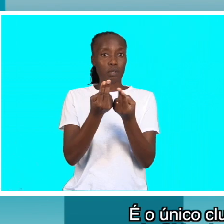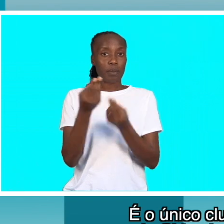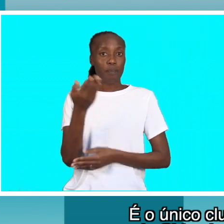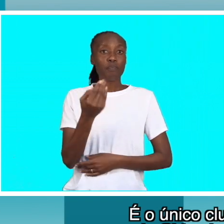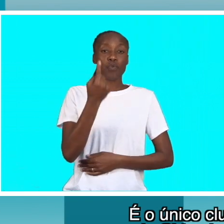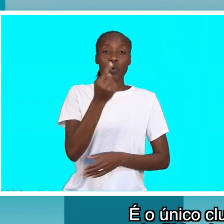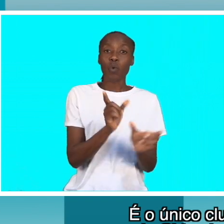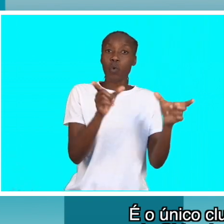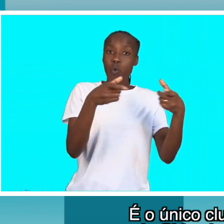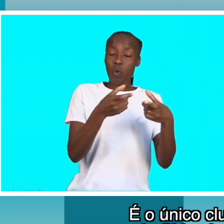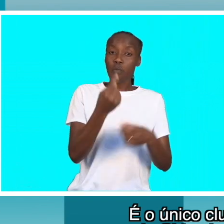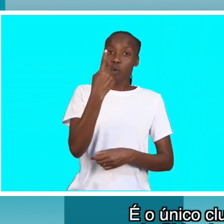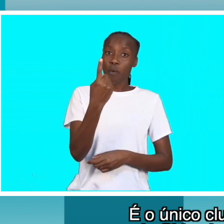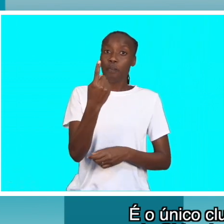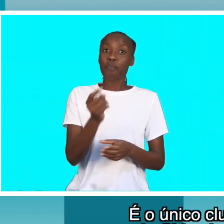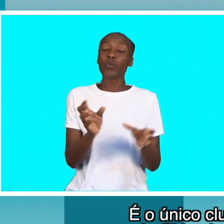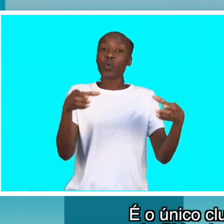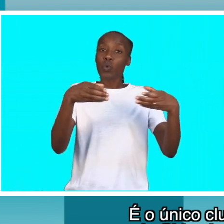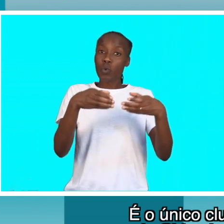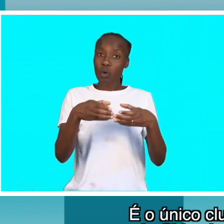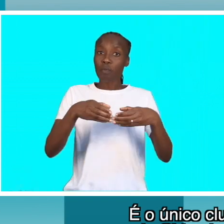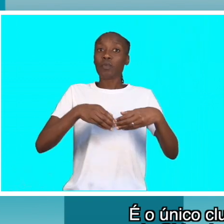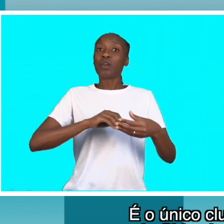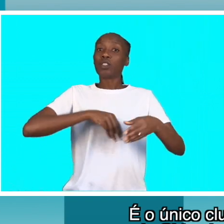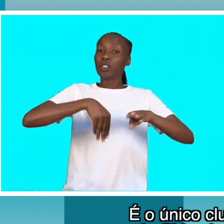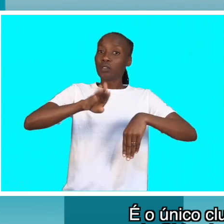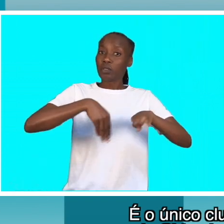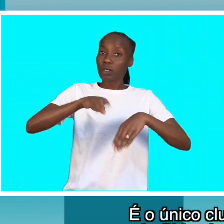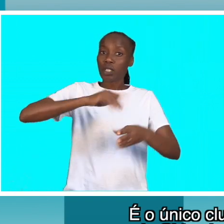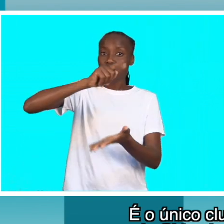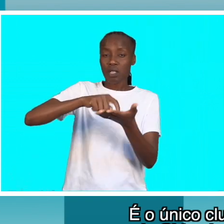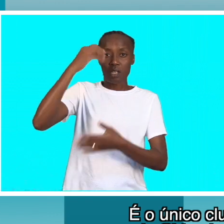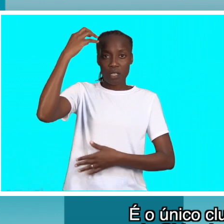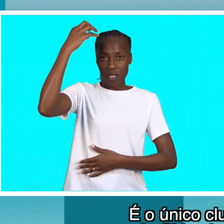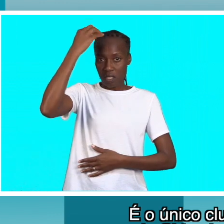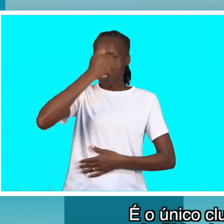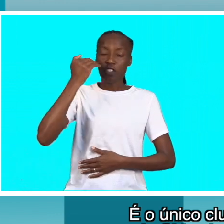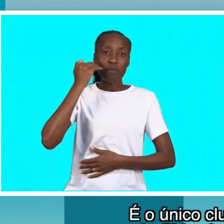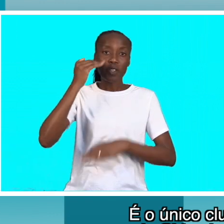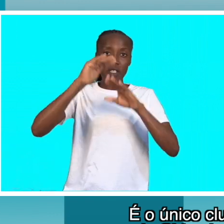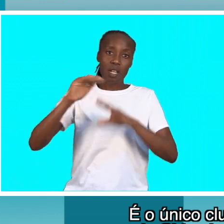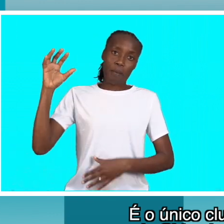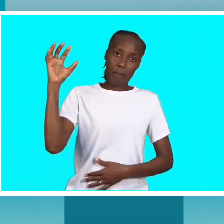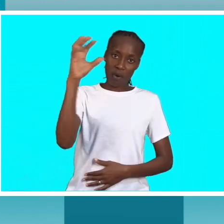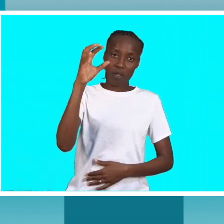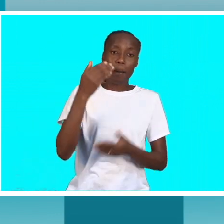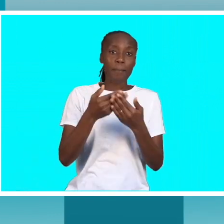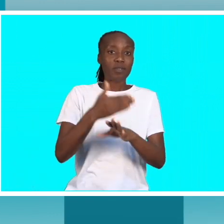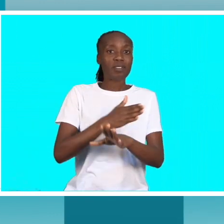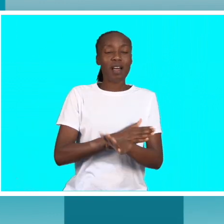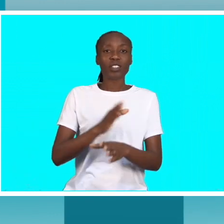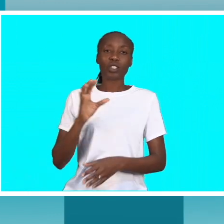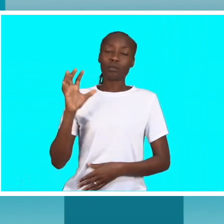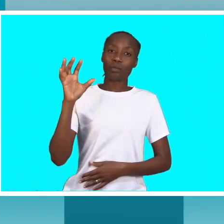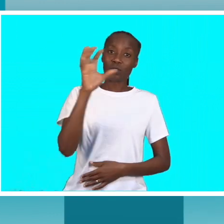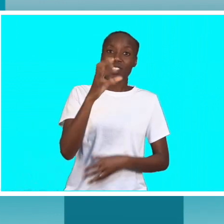é o único clube ou a única equipa de futebol da cidade de Chimoio que está no provincial. Porque senão, se calhar, nem tínhamos